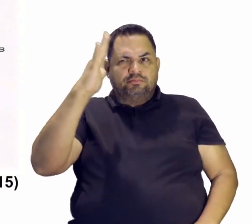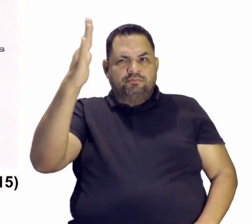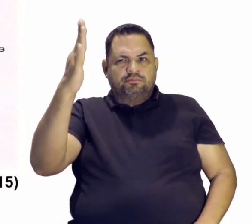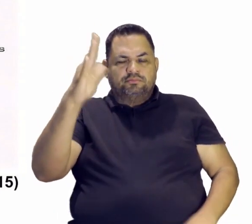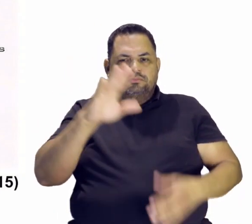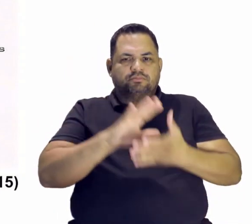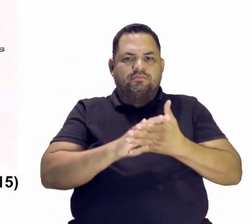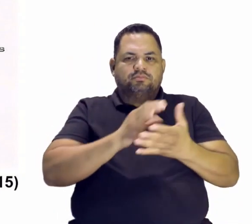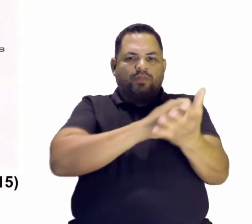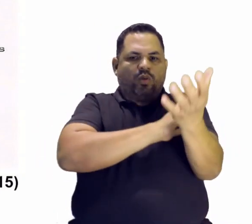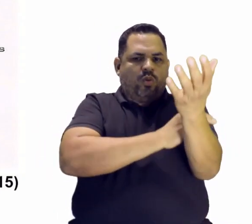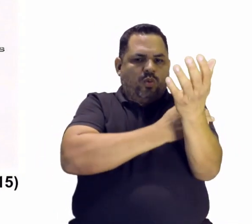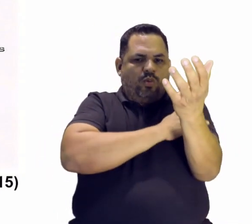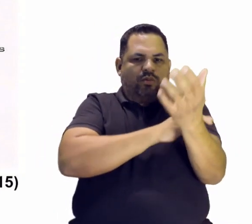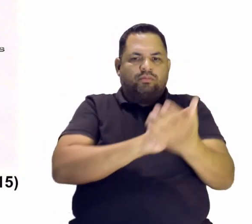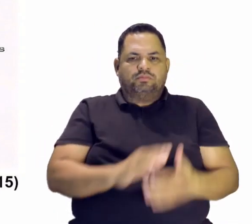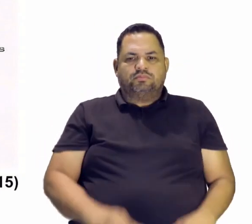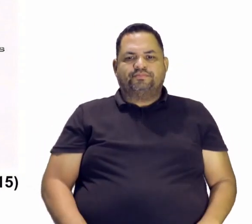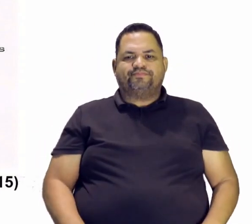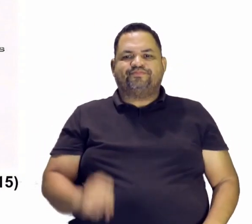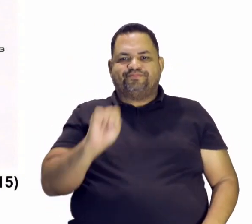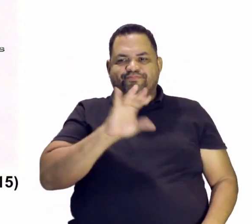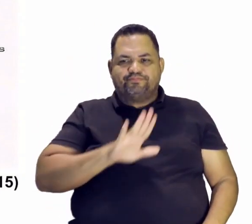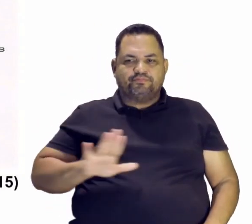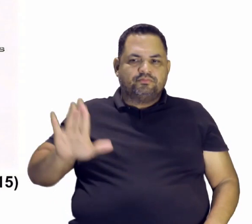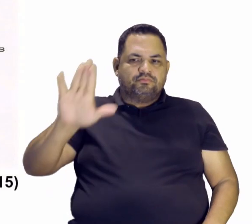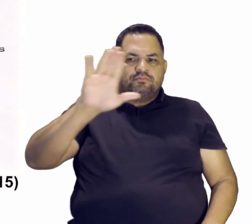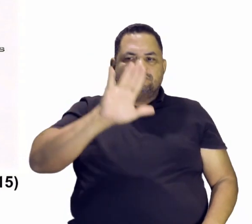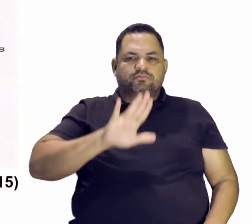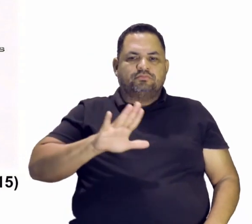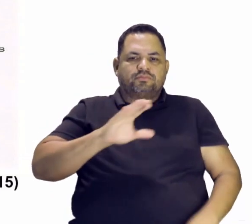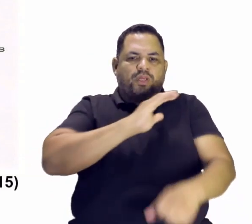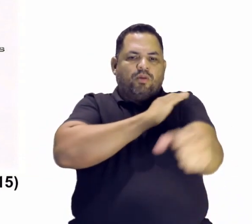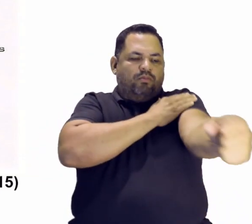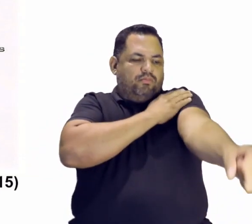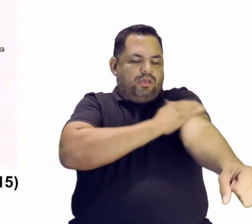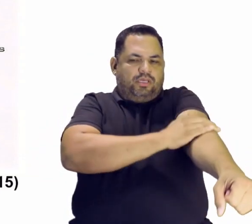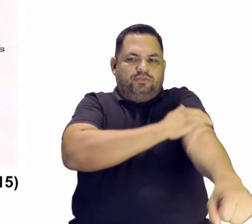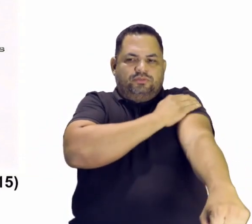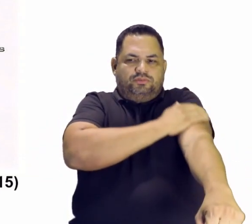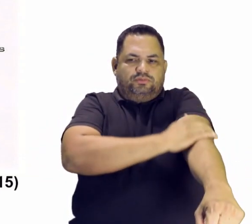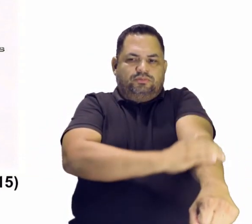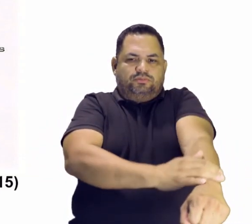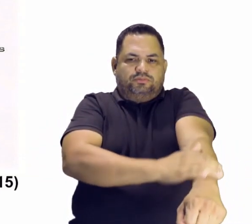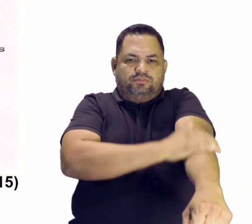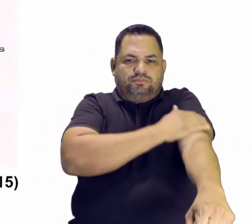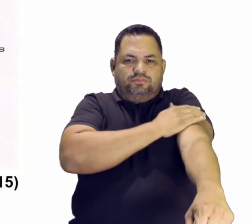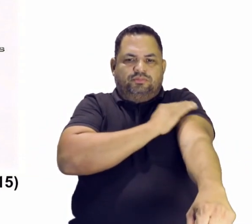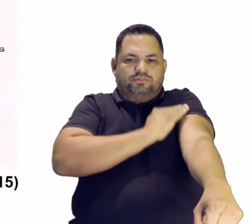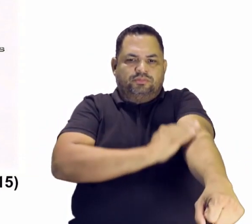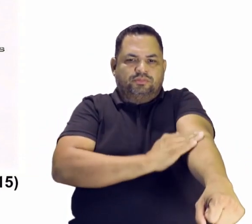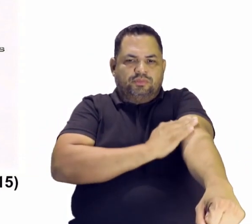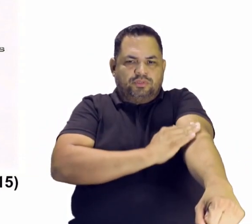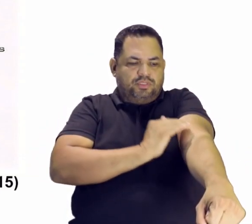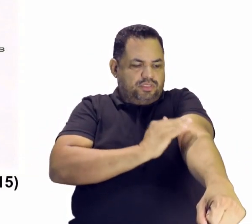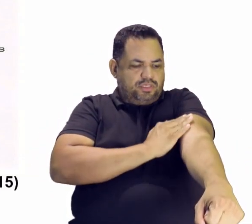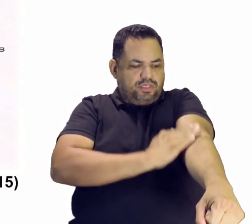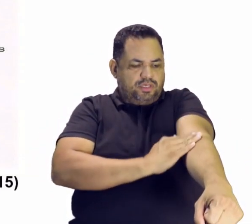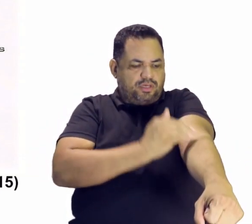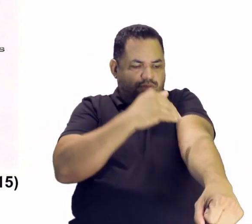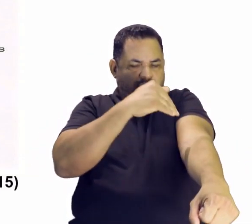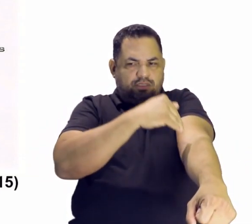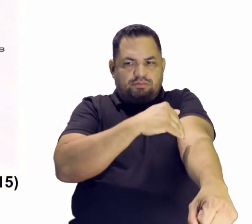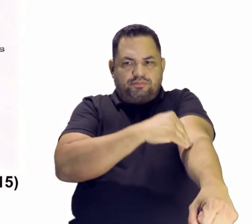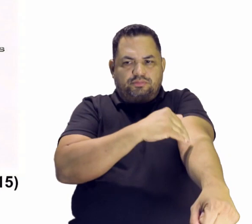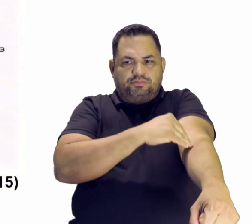músculo, por exemplo, aqui, olha só essa imagem aqui de um braço, né? Então, nós temos o músculo, essa camada interna aqui, e